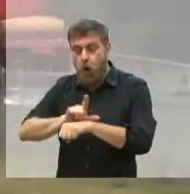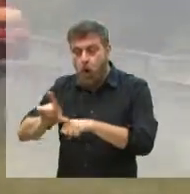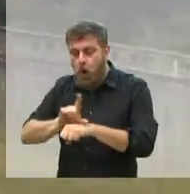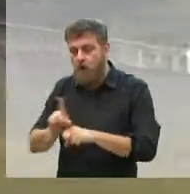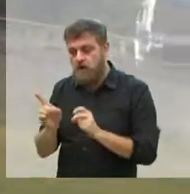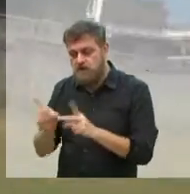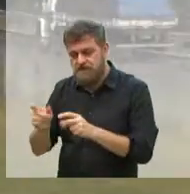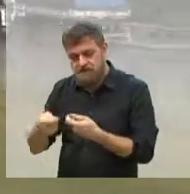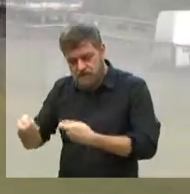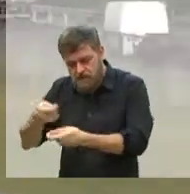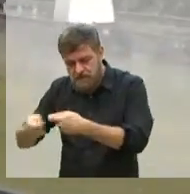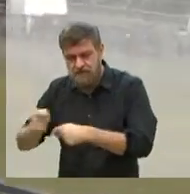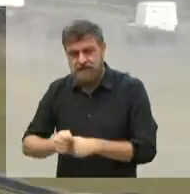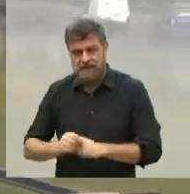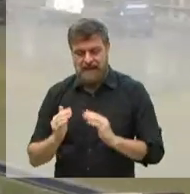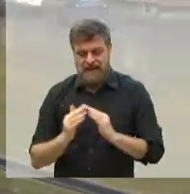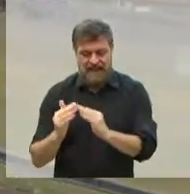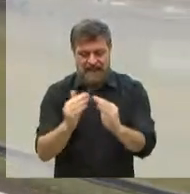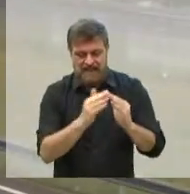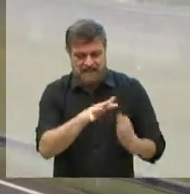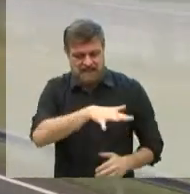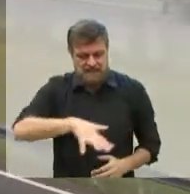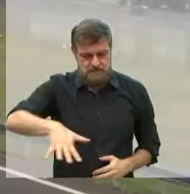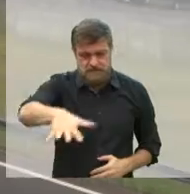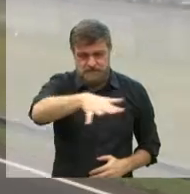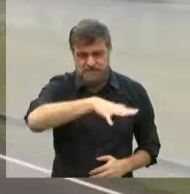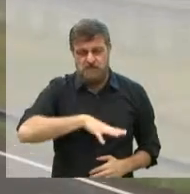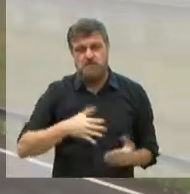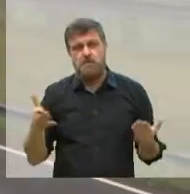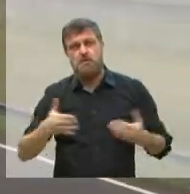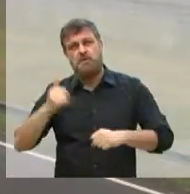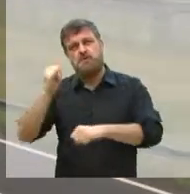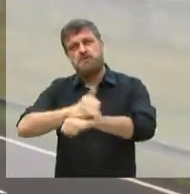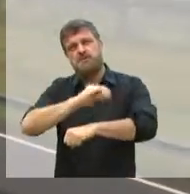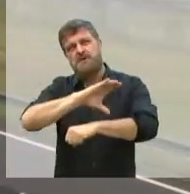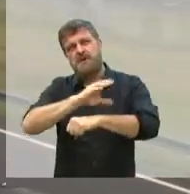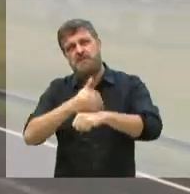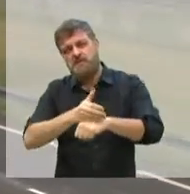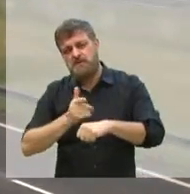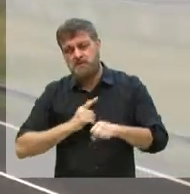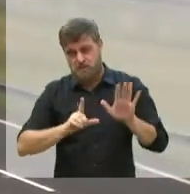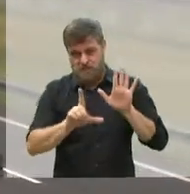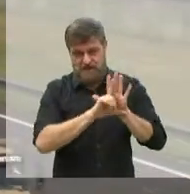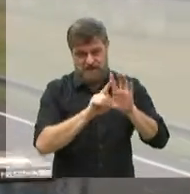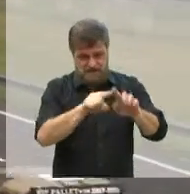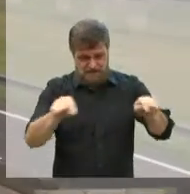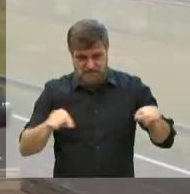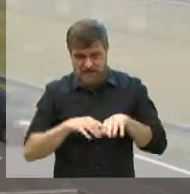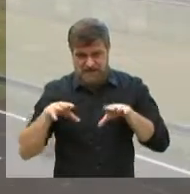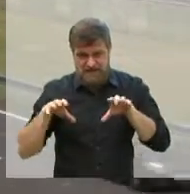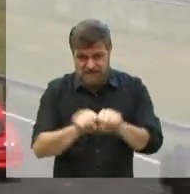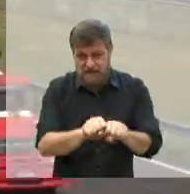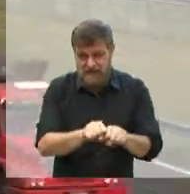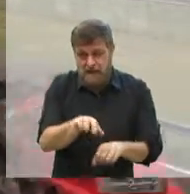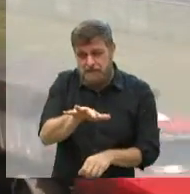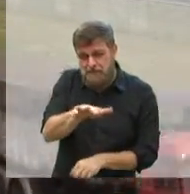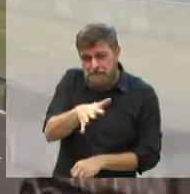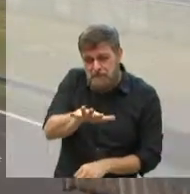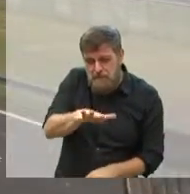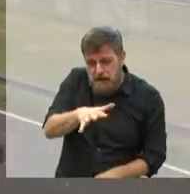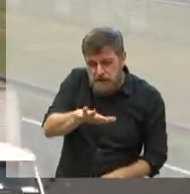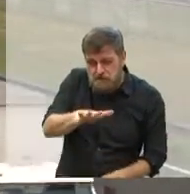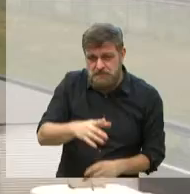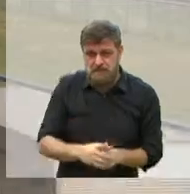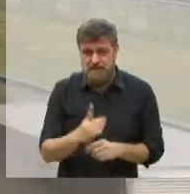comércios. Teremos áreas residenciais, hoje só na região do entorno do aeroporto. Com a nova lei de uso e ocupação do solo, nós teremos